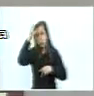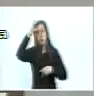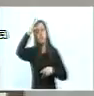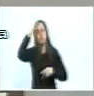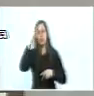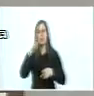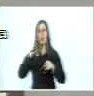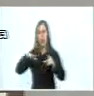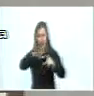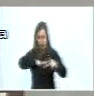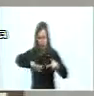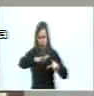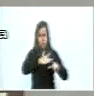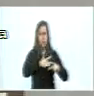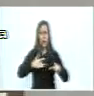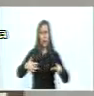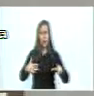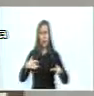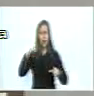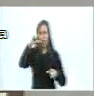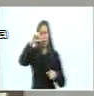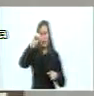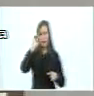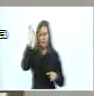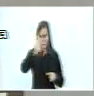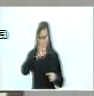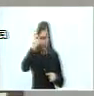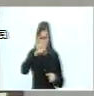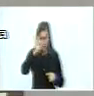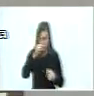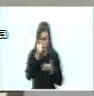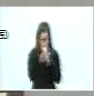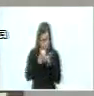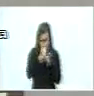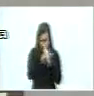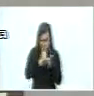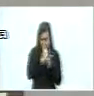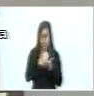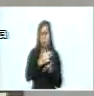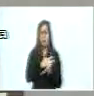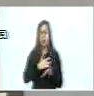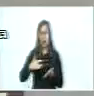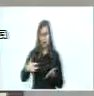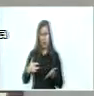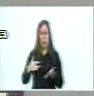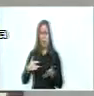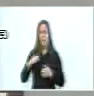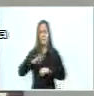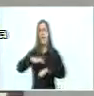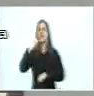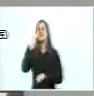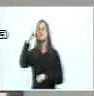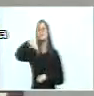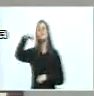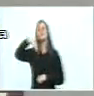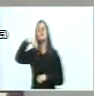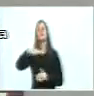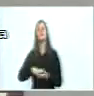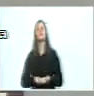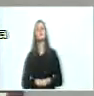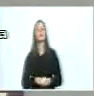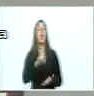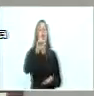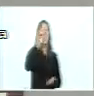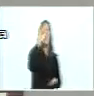saúde, que 90% dos medicamentos da saúde... Mais um minuto. 90%